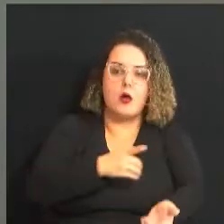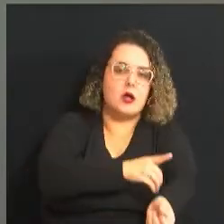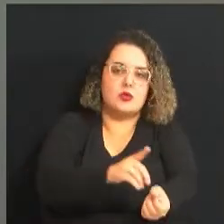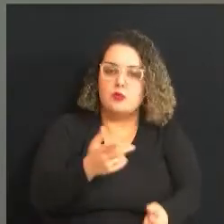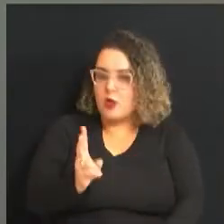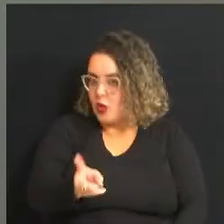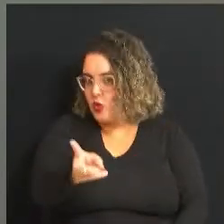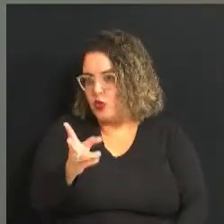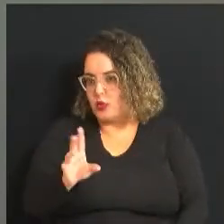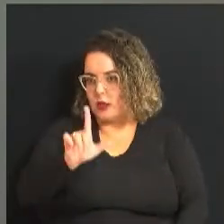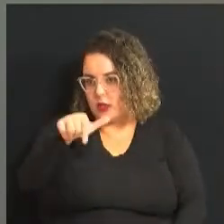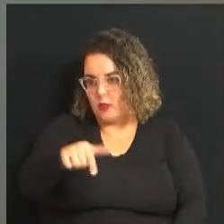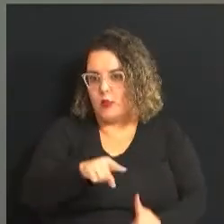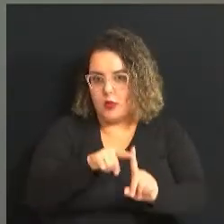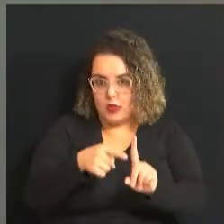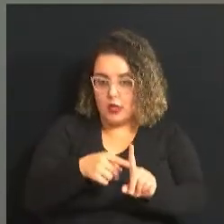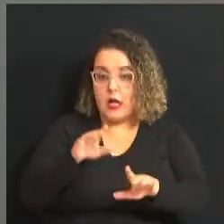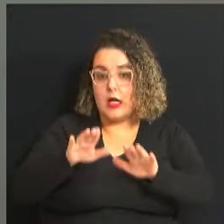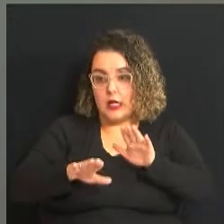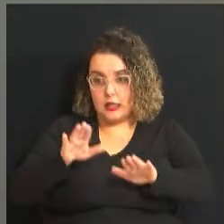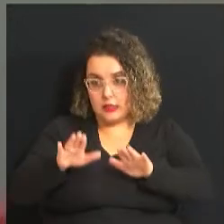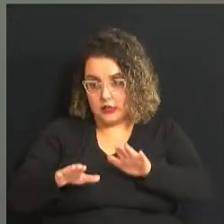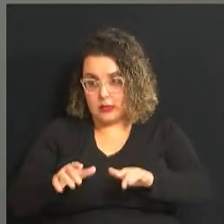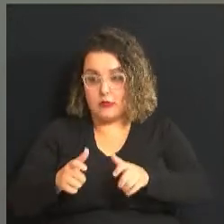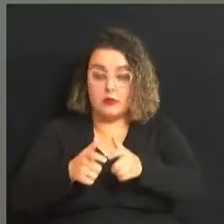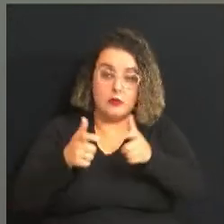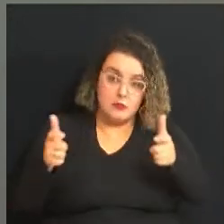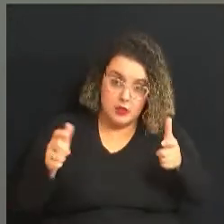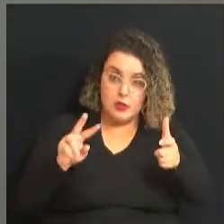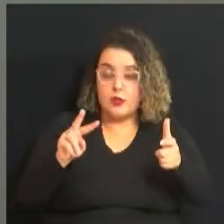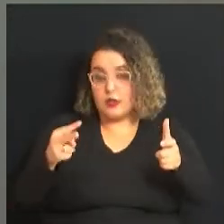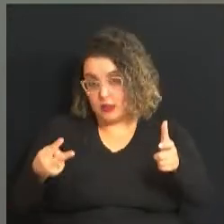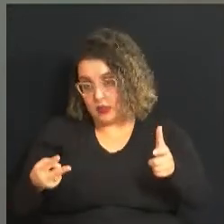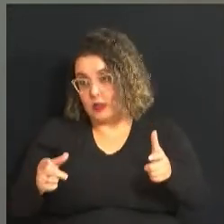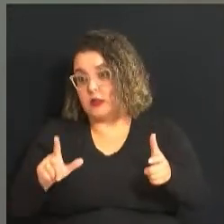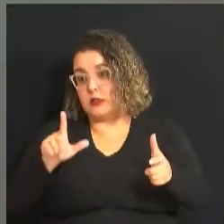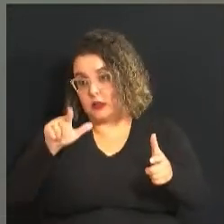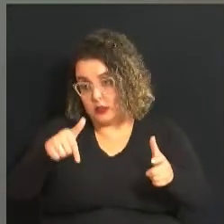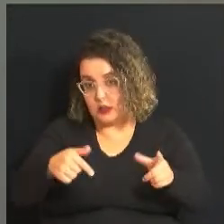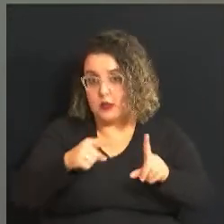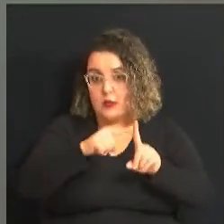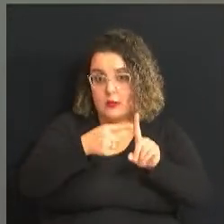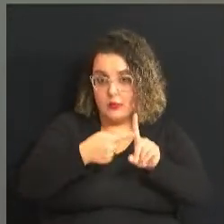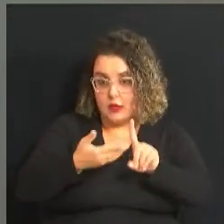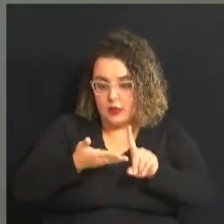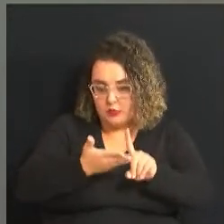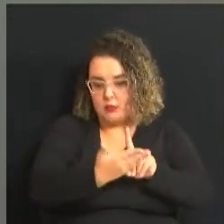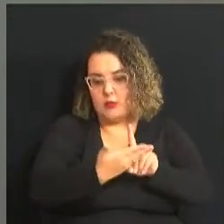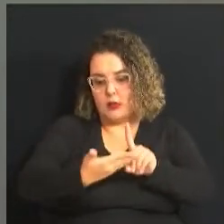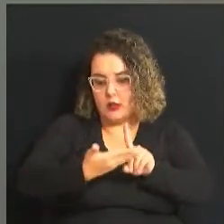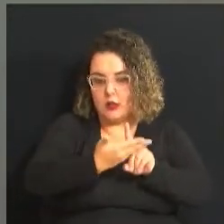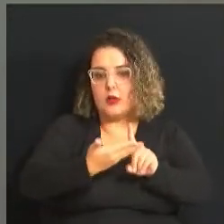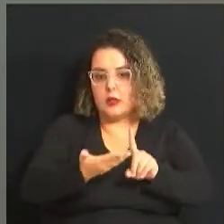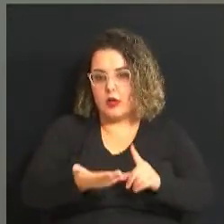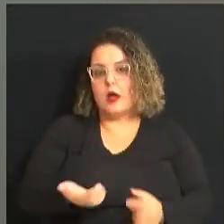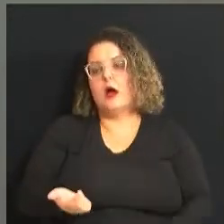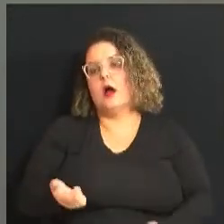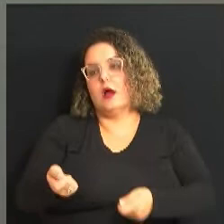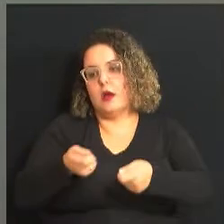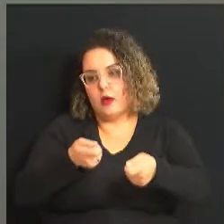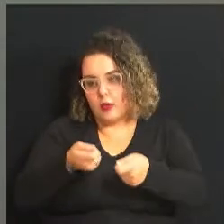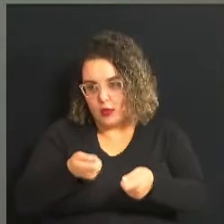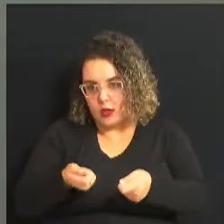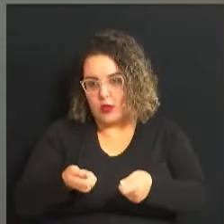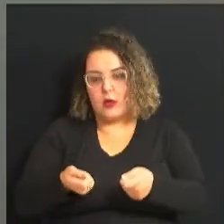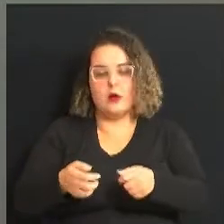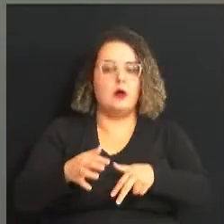da gravidez. Às vezes, e na maioria das vezes, depois que o bebê nasce, a glicemia ela acaba se controlando e a paciente não